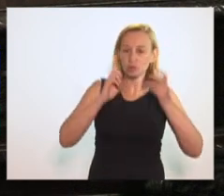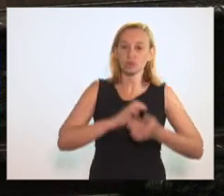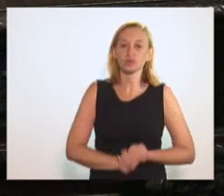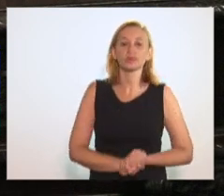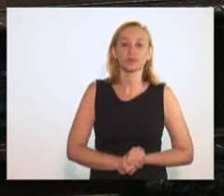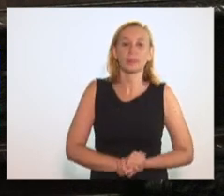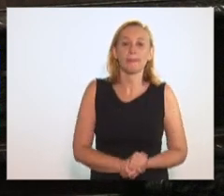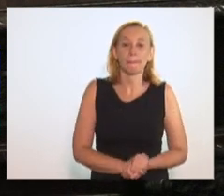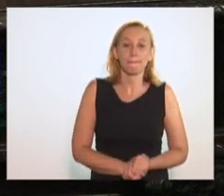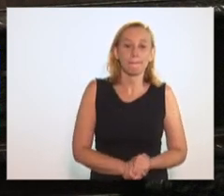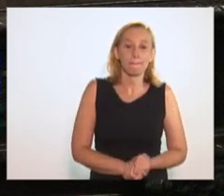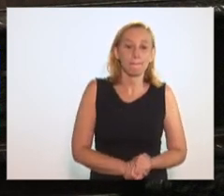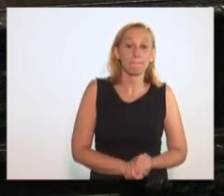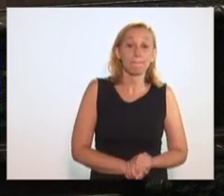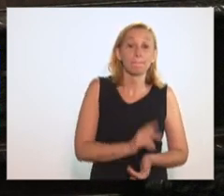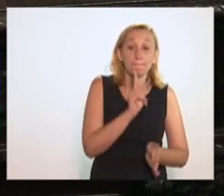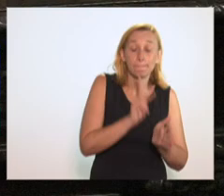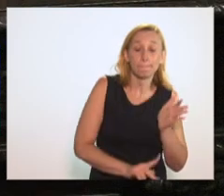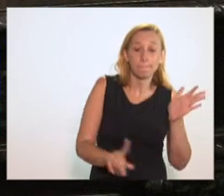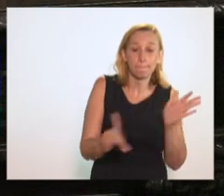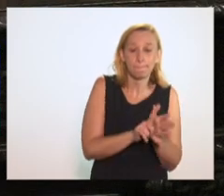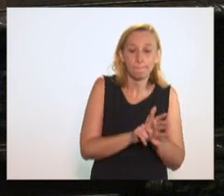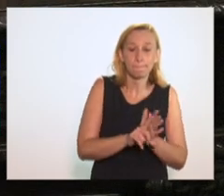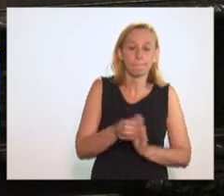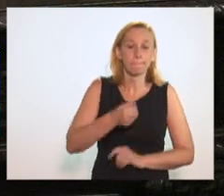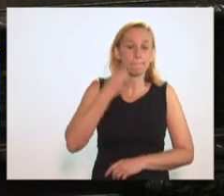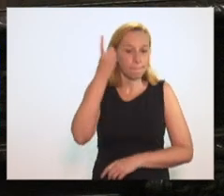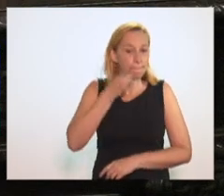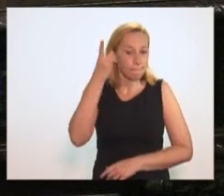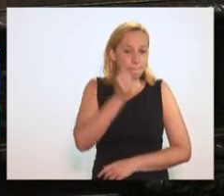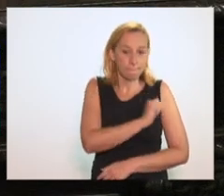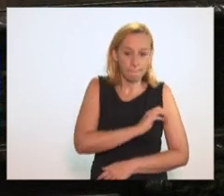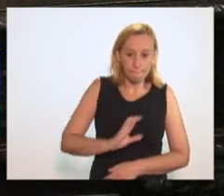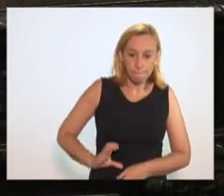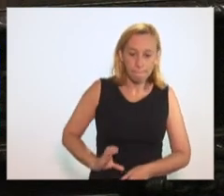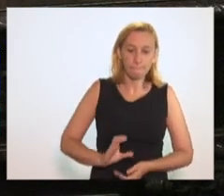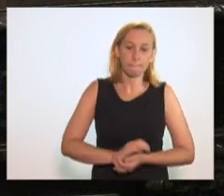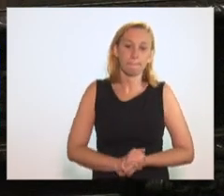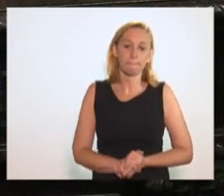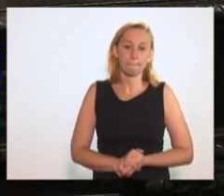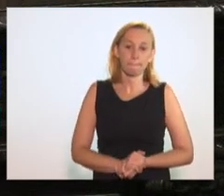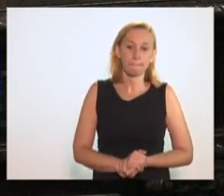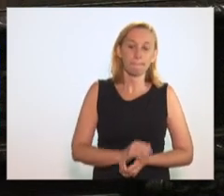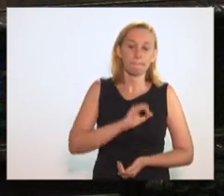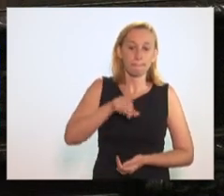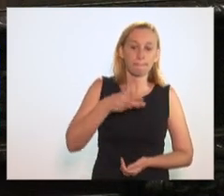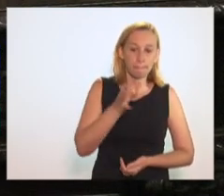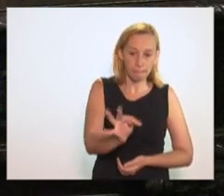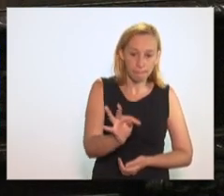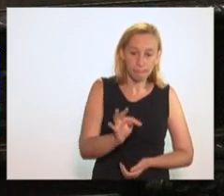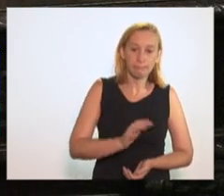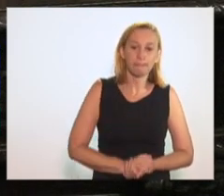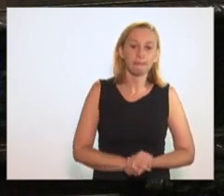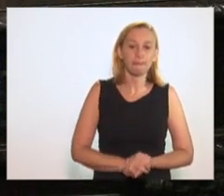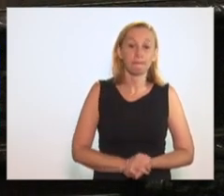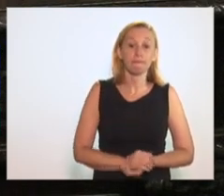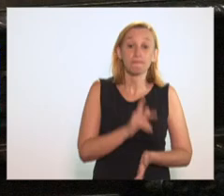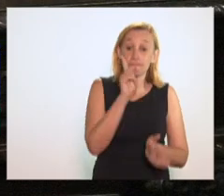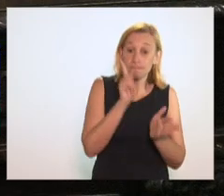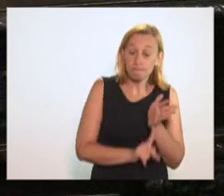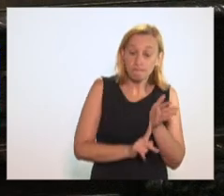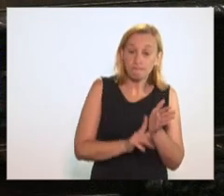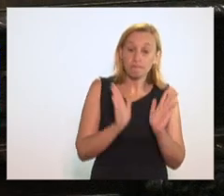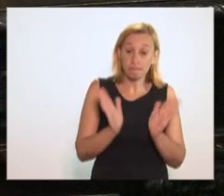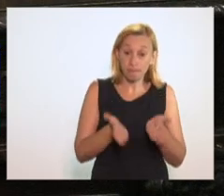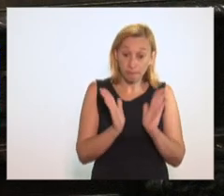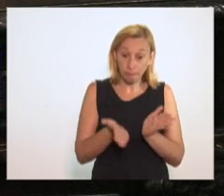que é um projeto de lei do deputado André Siliano, do deputado Jair Bittencourt, um projeto de